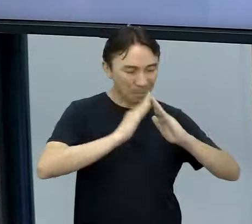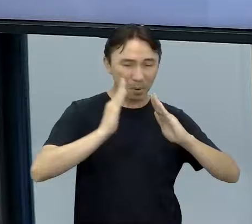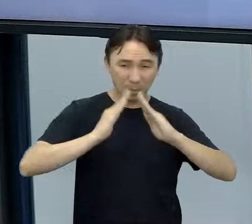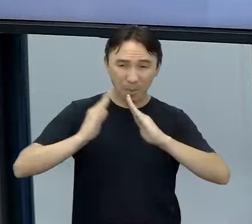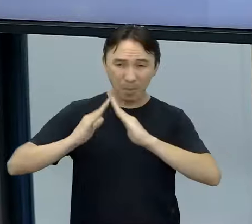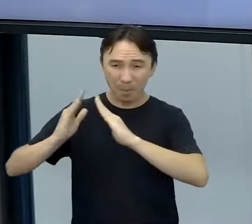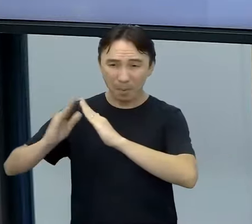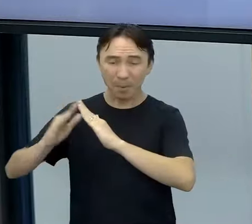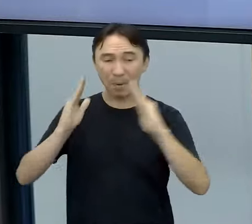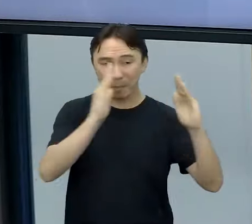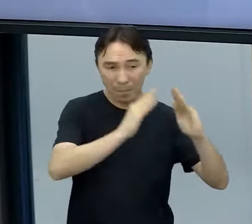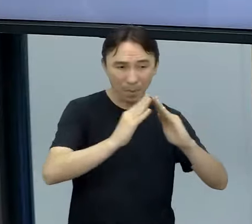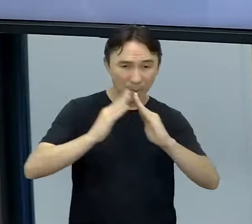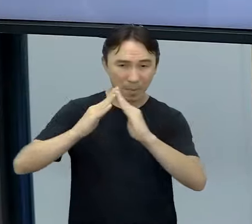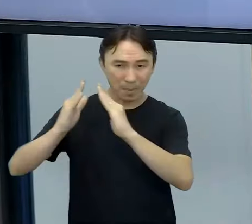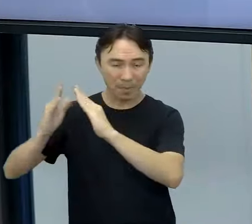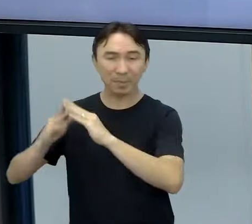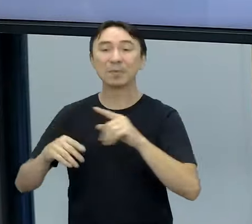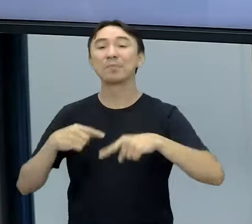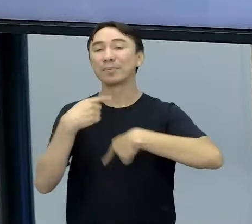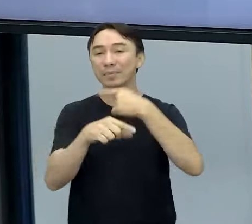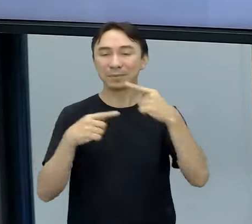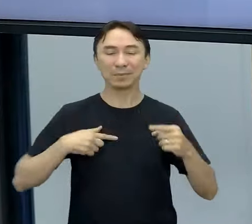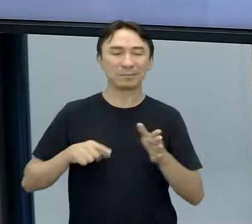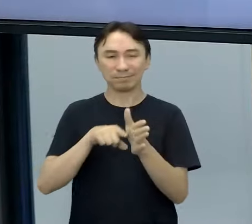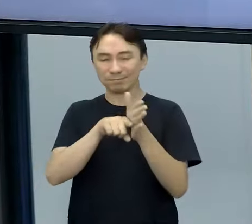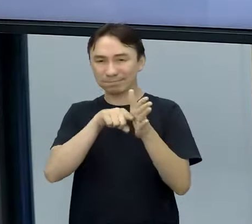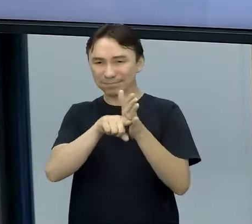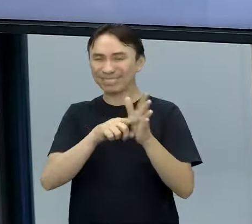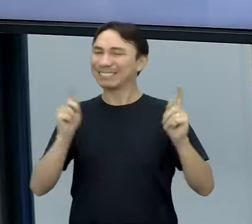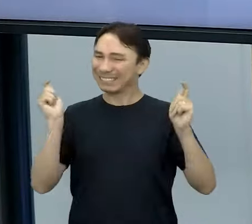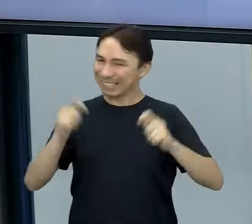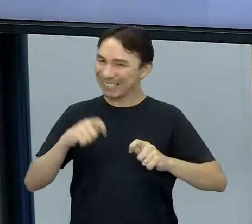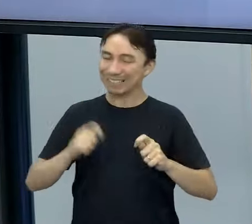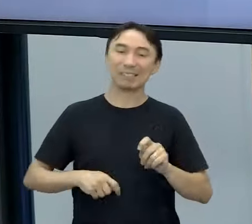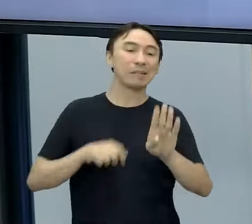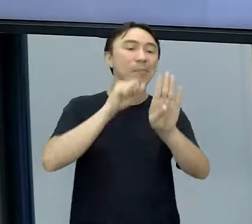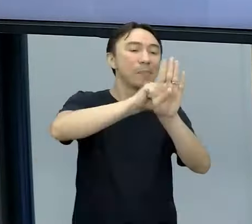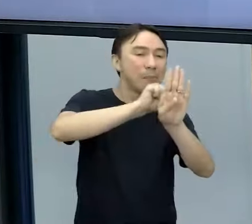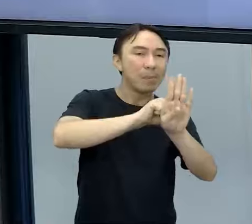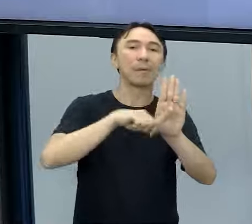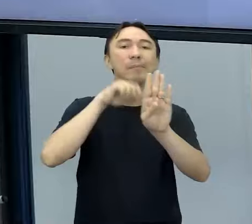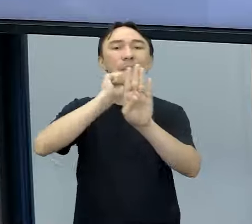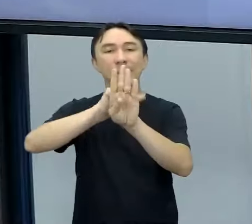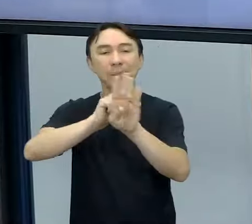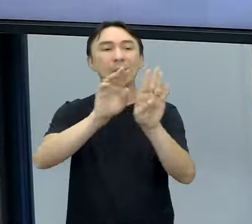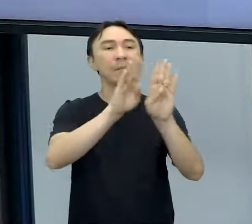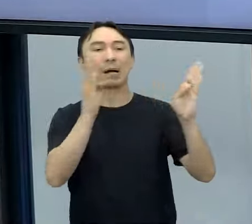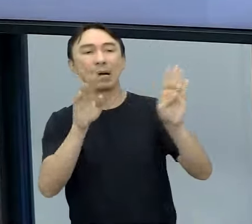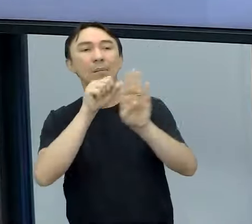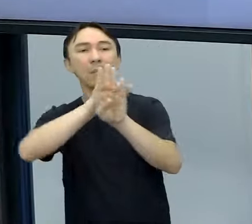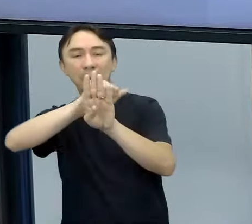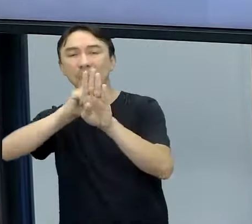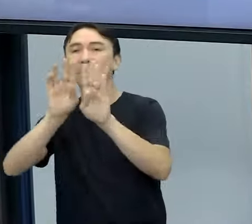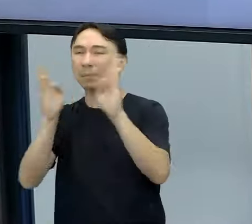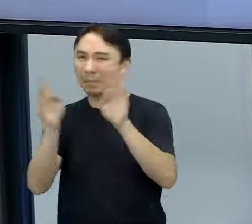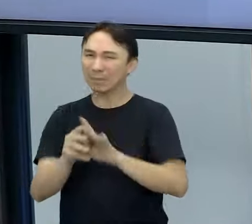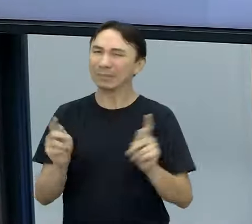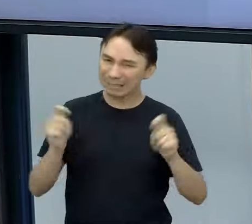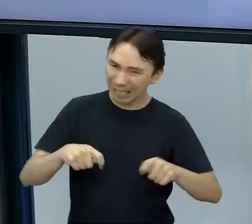realizar a minha pesquisa, eu vou conseguir bater na porta de todas essas casinhas da minha comunidade? Aí você fala, professora, se você tiver bastante